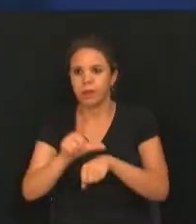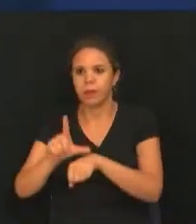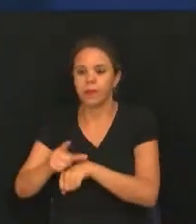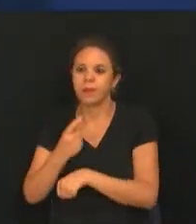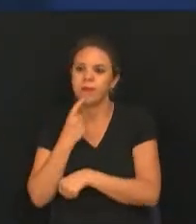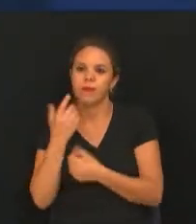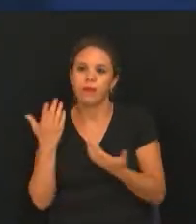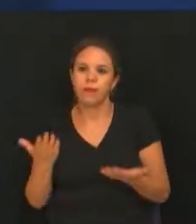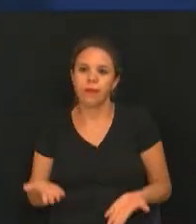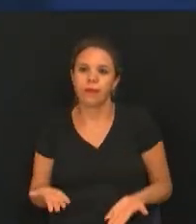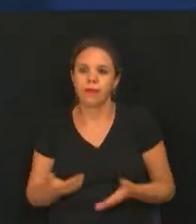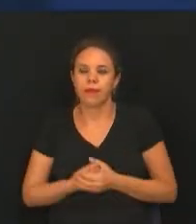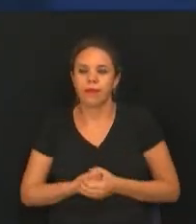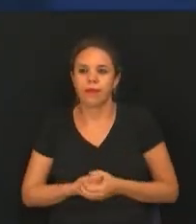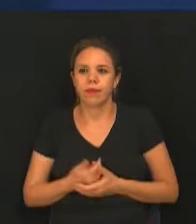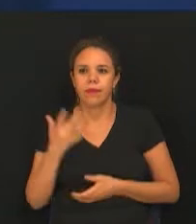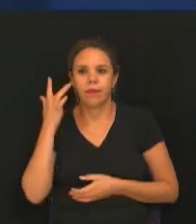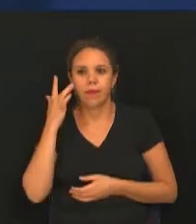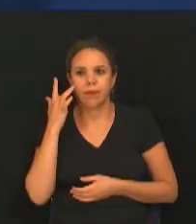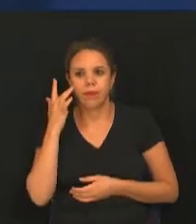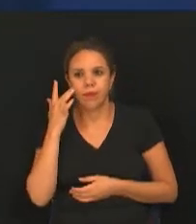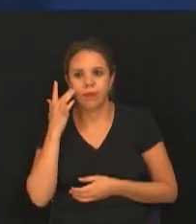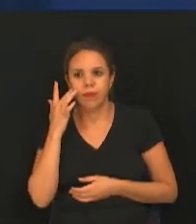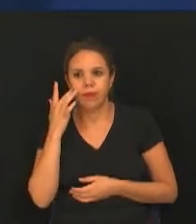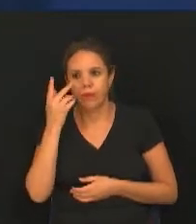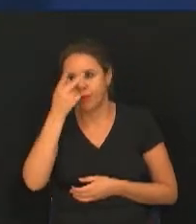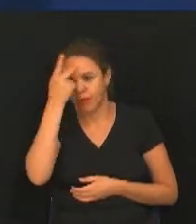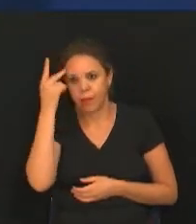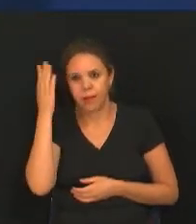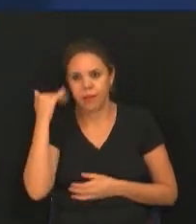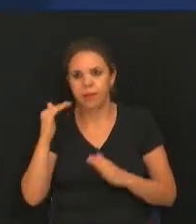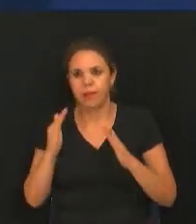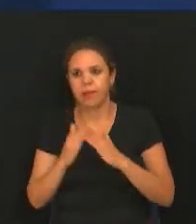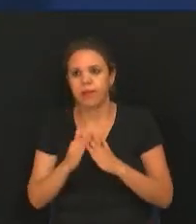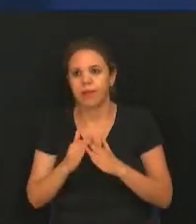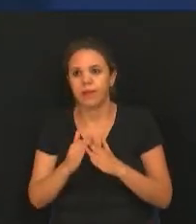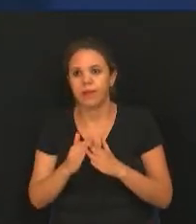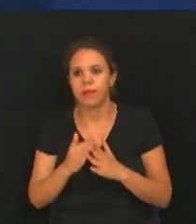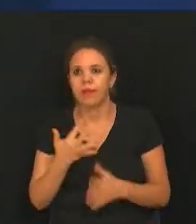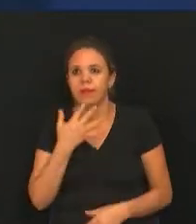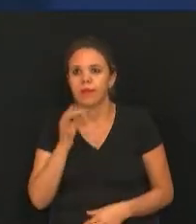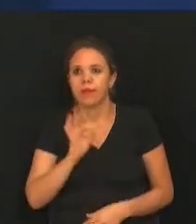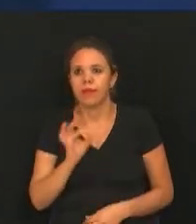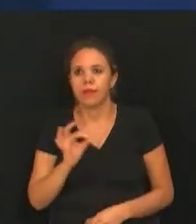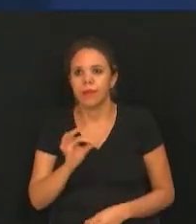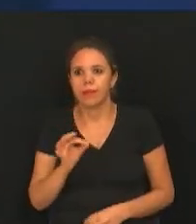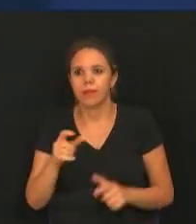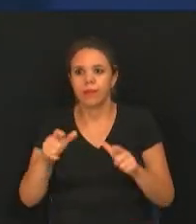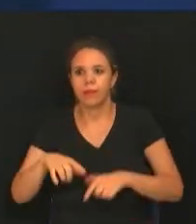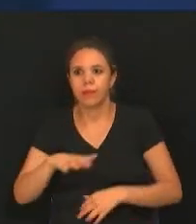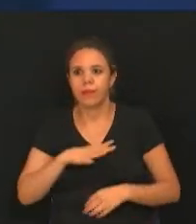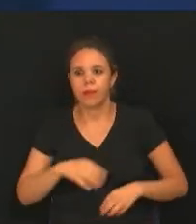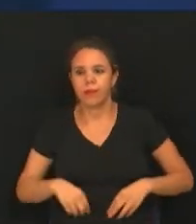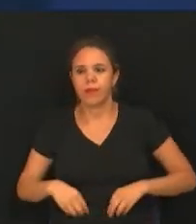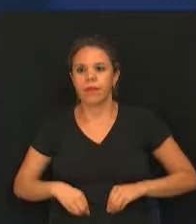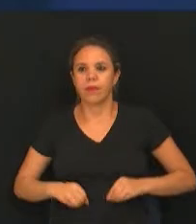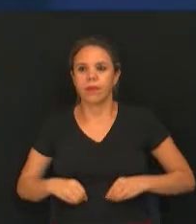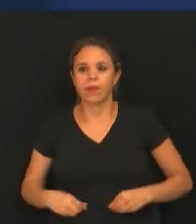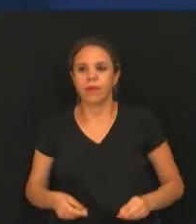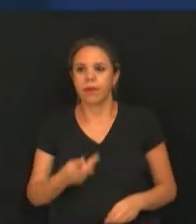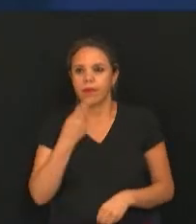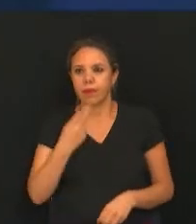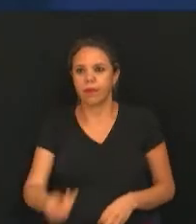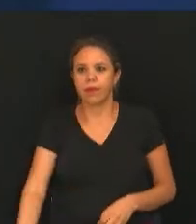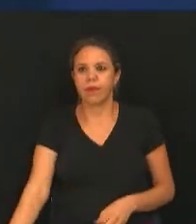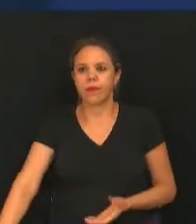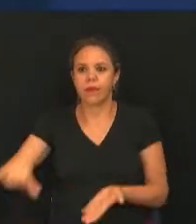Campinas. Acho que não tem uma pessoa que mora aqui e que não conheça essa parte da cidade, viu? Eu estou falando